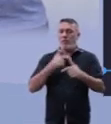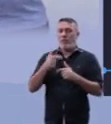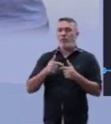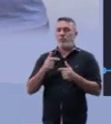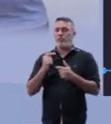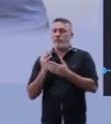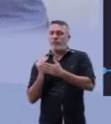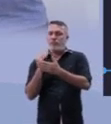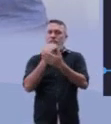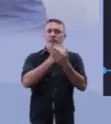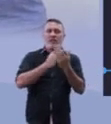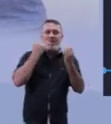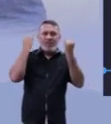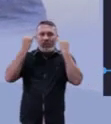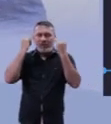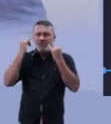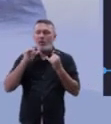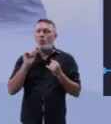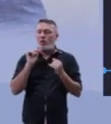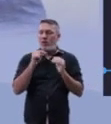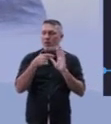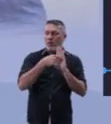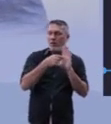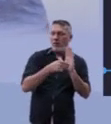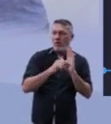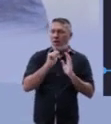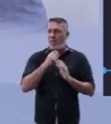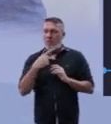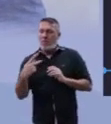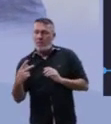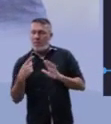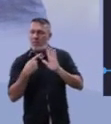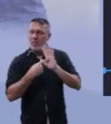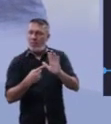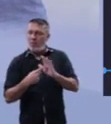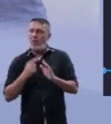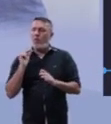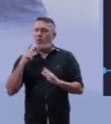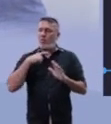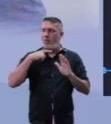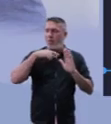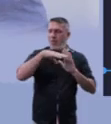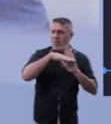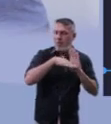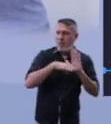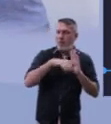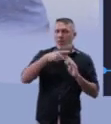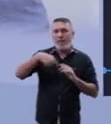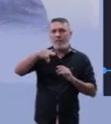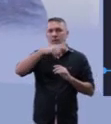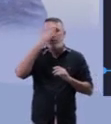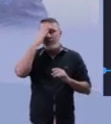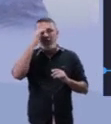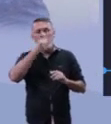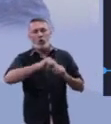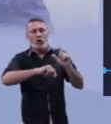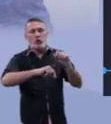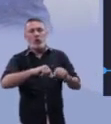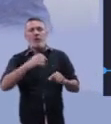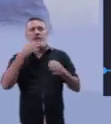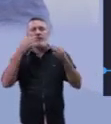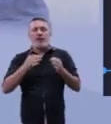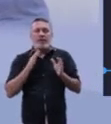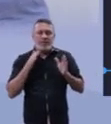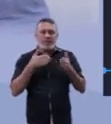algoritmos, né, em aplicativos, que mostra ali a ideia para que você tenha uma certa